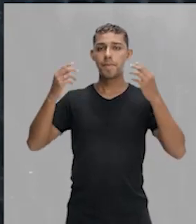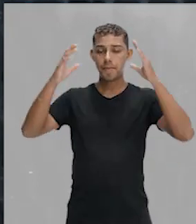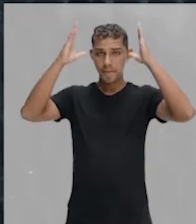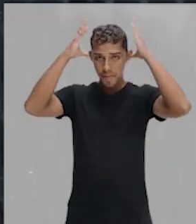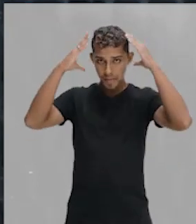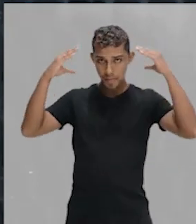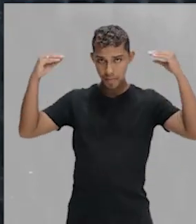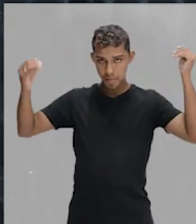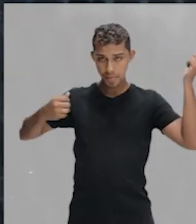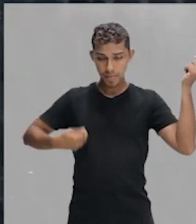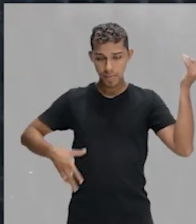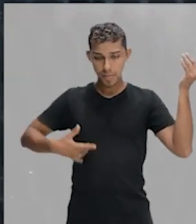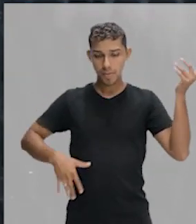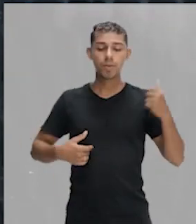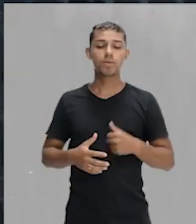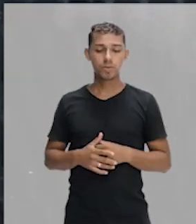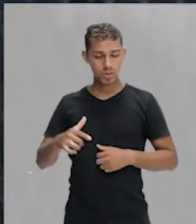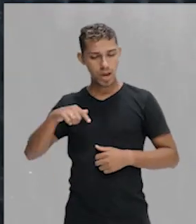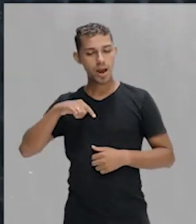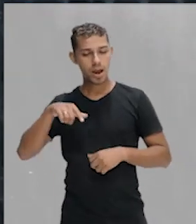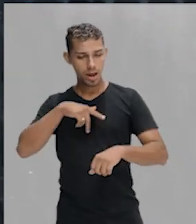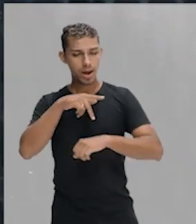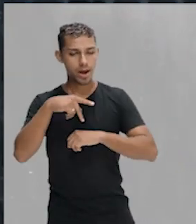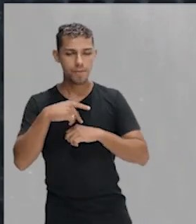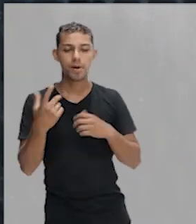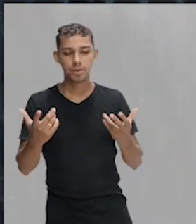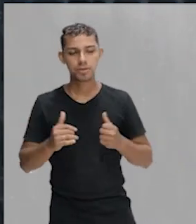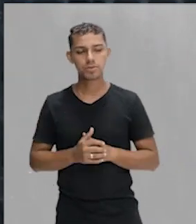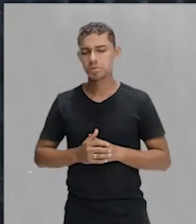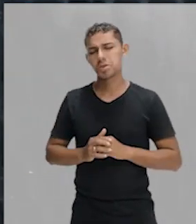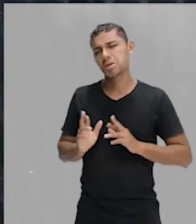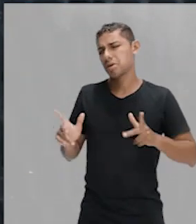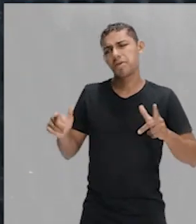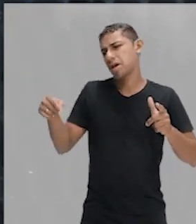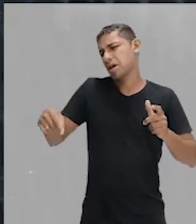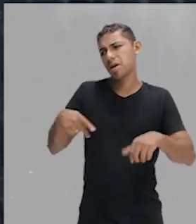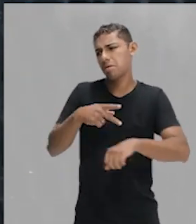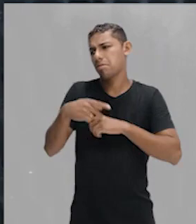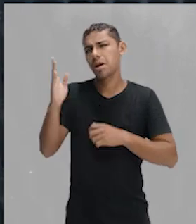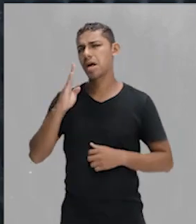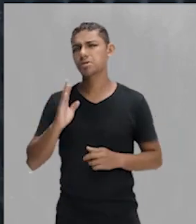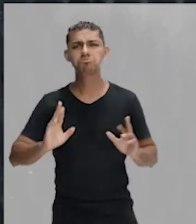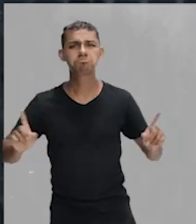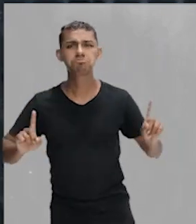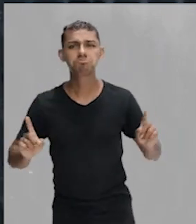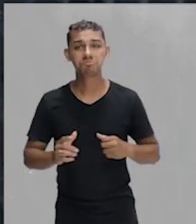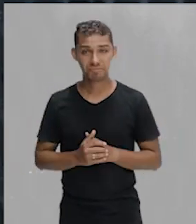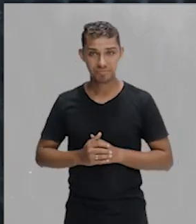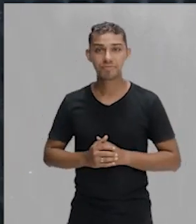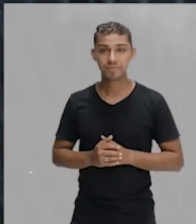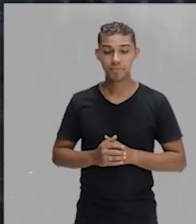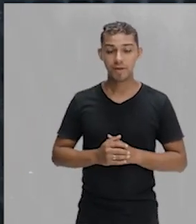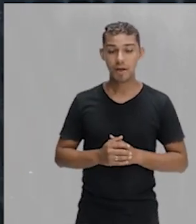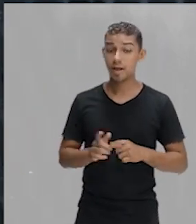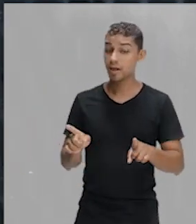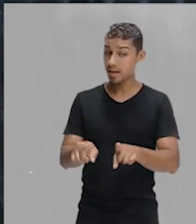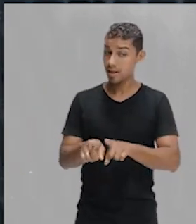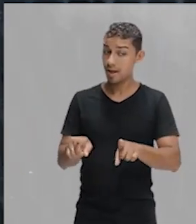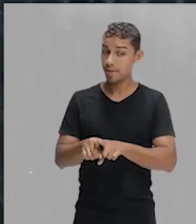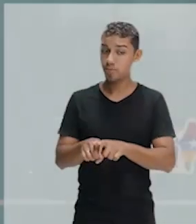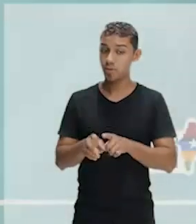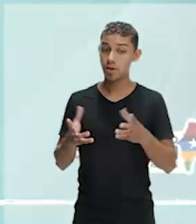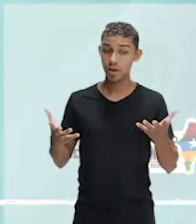gente? Não tem nada aqui diferente do que nós já temos. El trânsito de